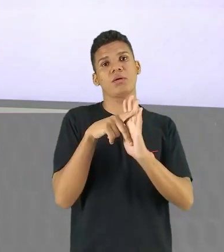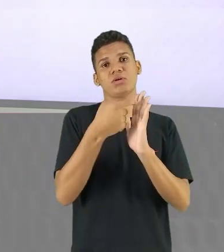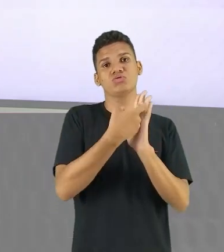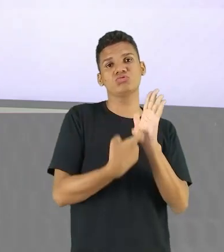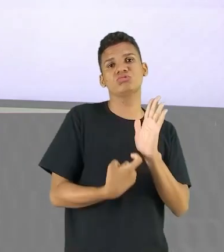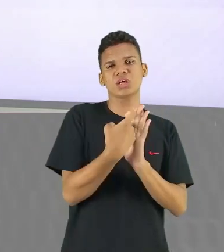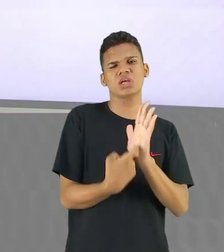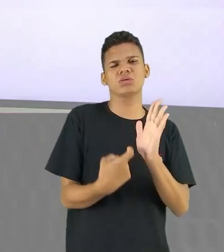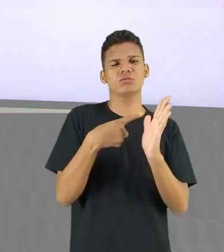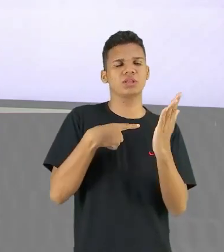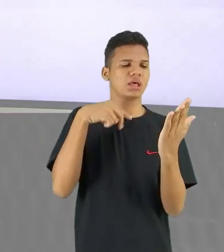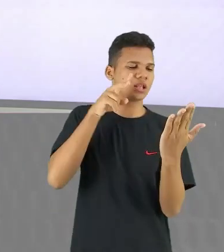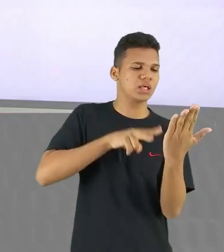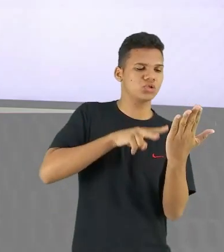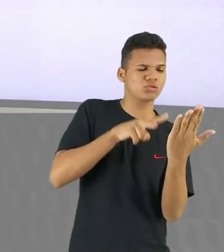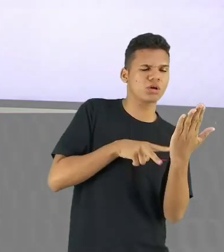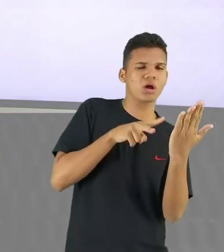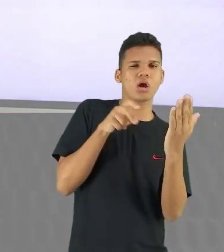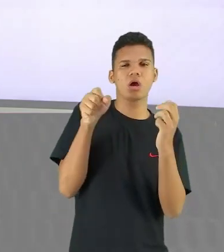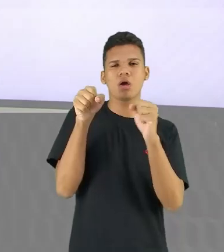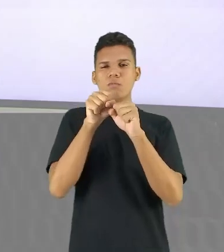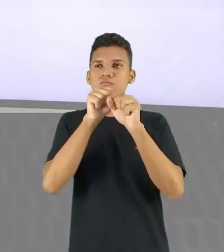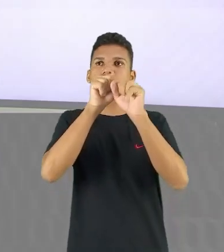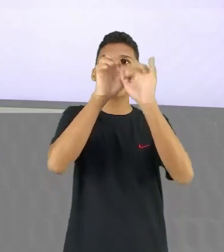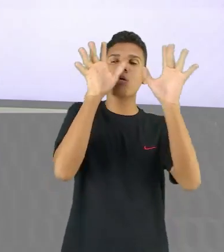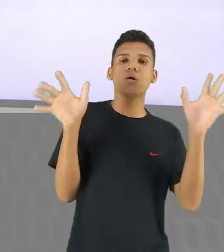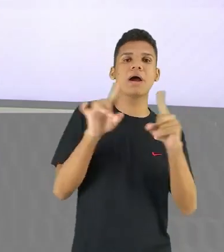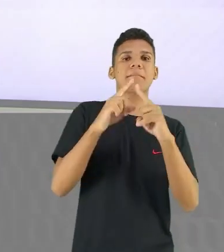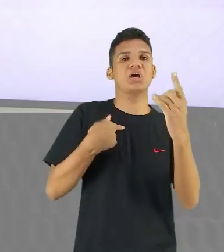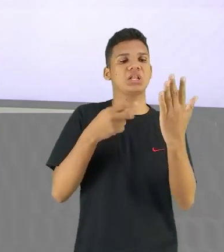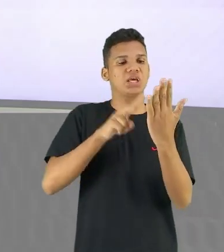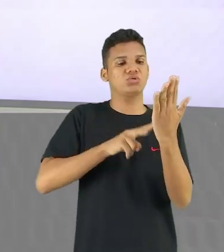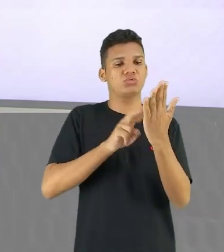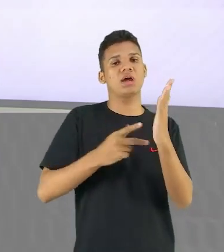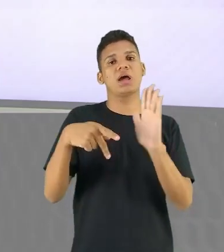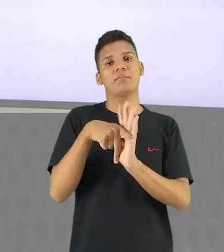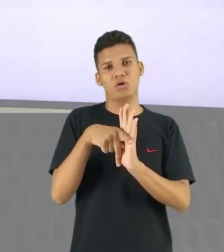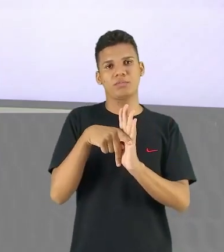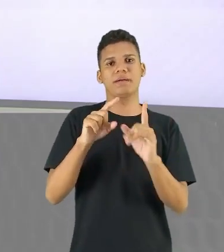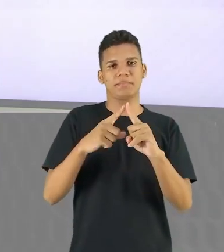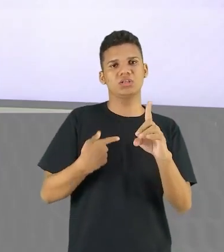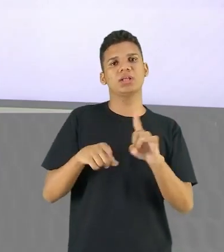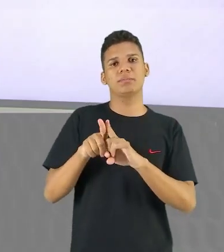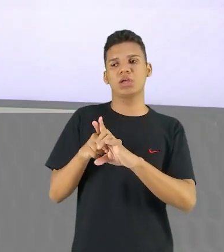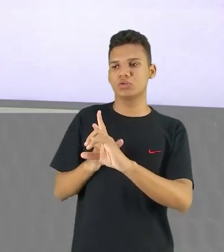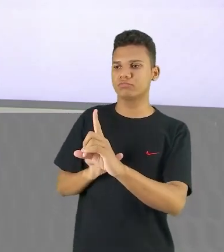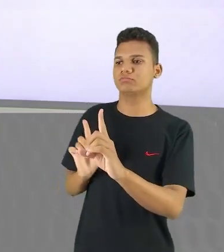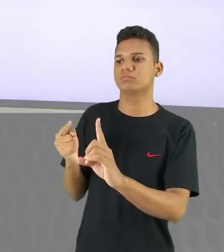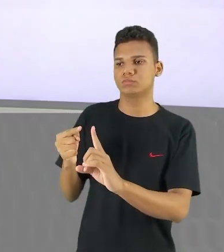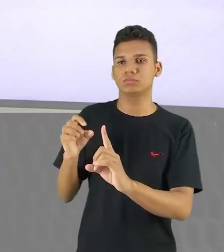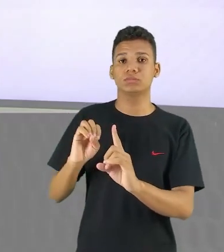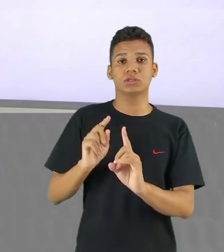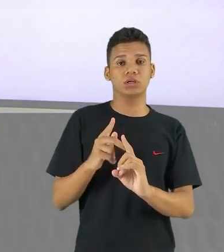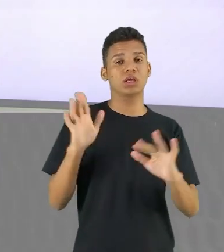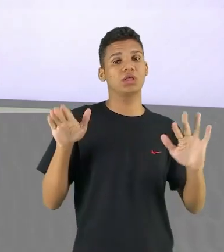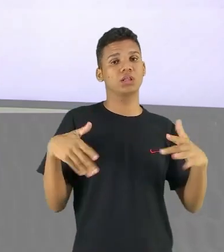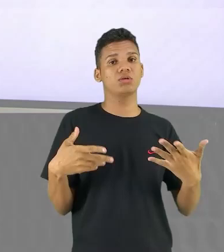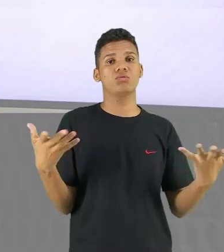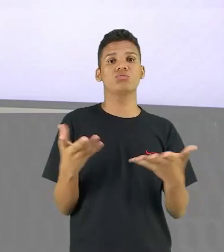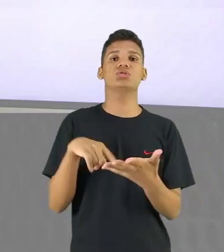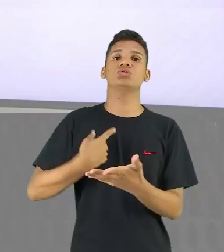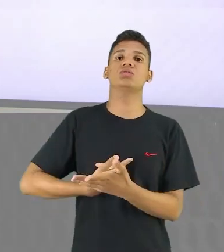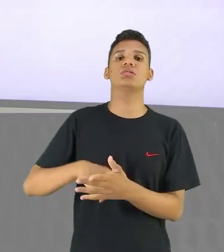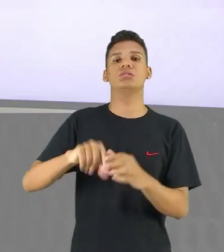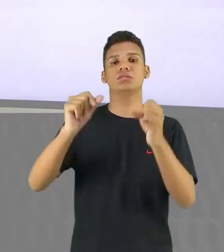medidas, leituras mais amplas, em outras, leituras mais específicas, mais direcionadas. Hoje nós vamos falar